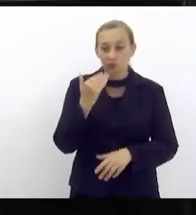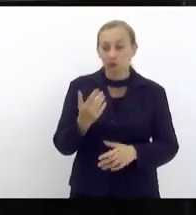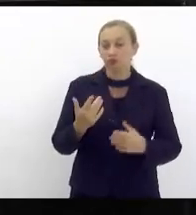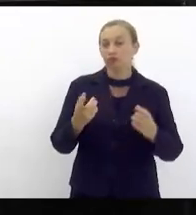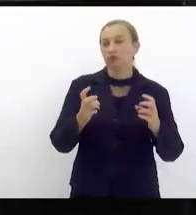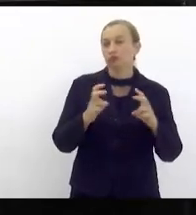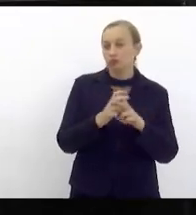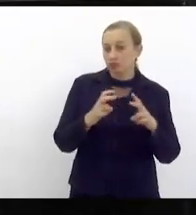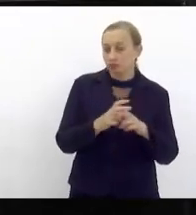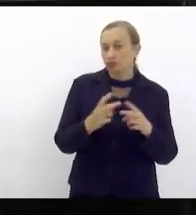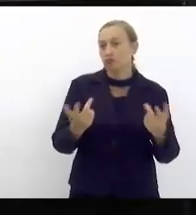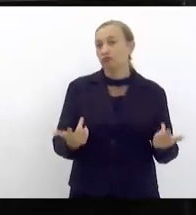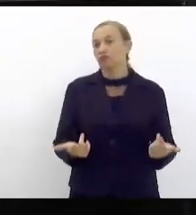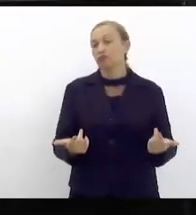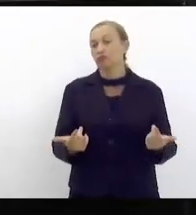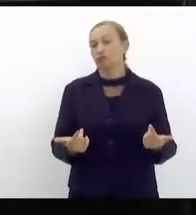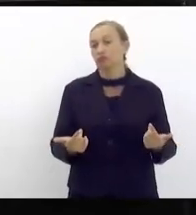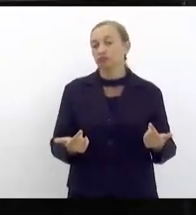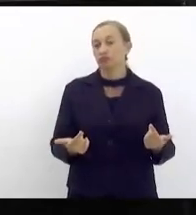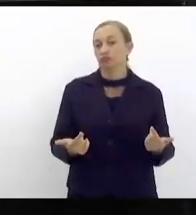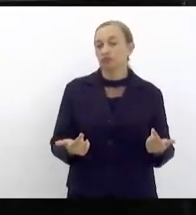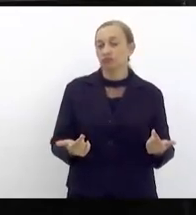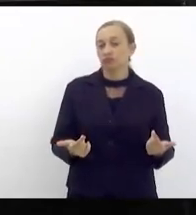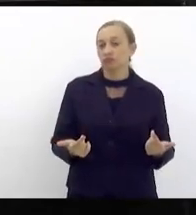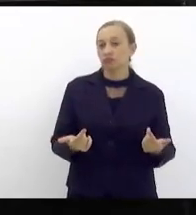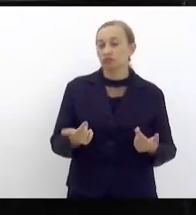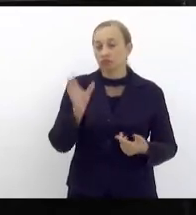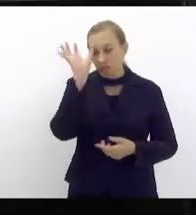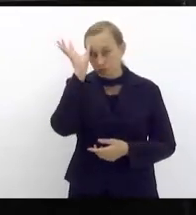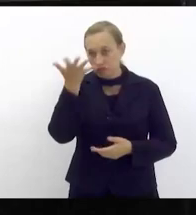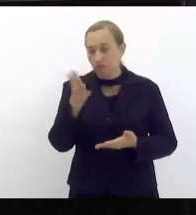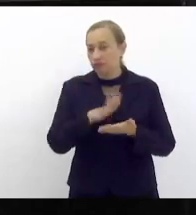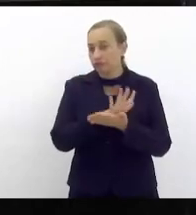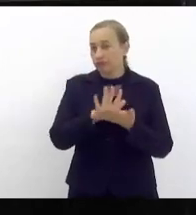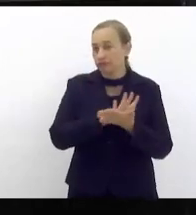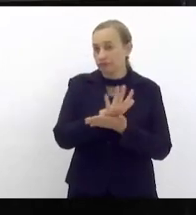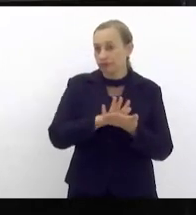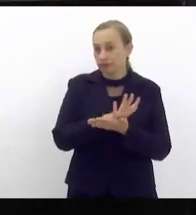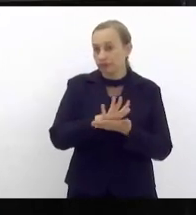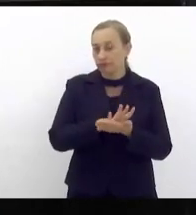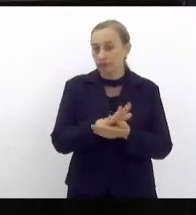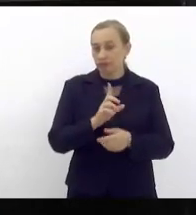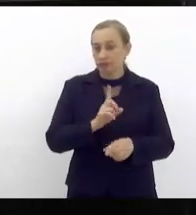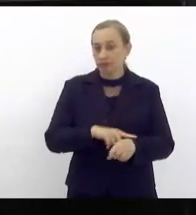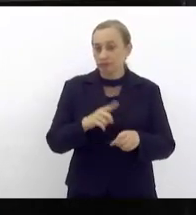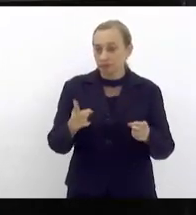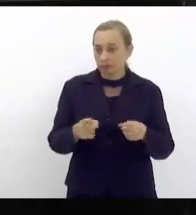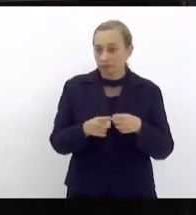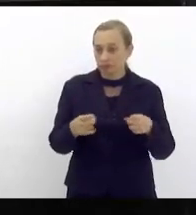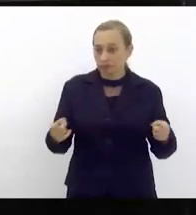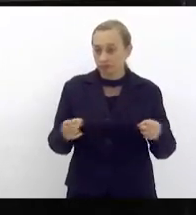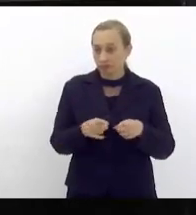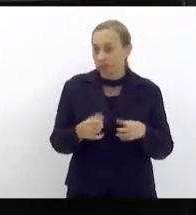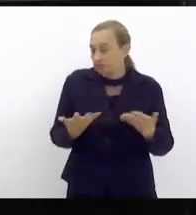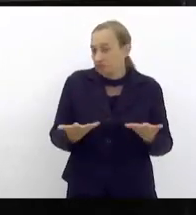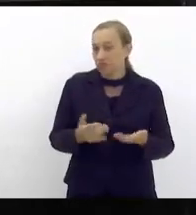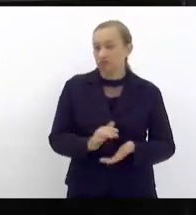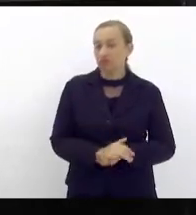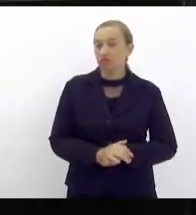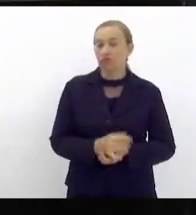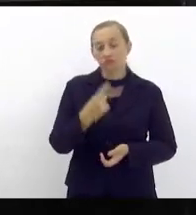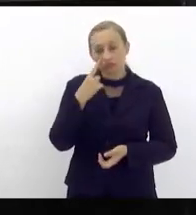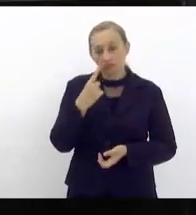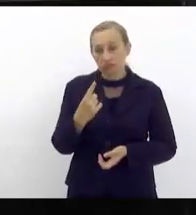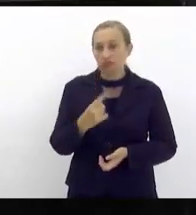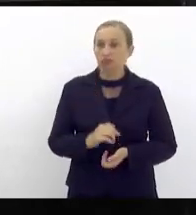conflitos urbanos que não tem solução de curto médio e longo prazo principalmente porque a gente identifica